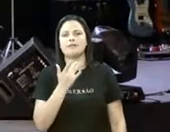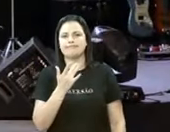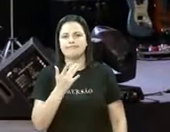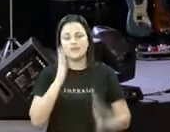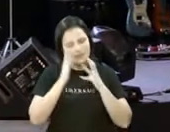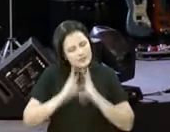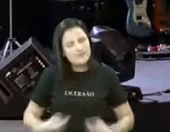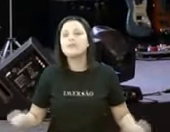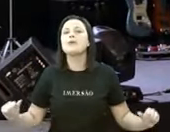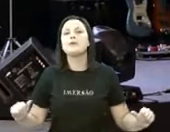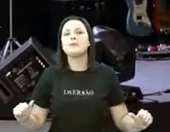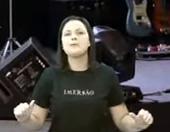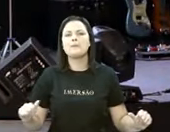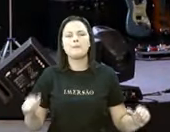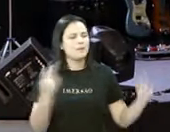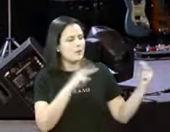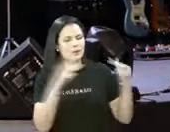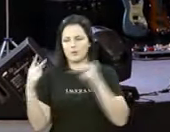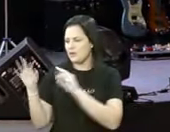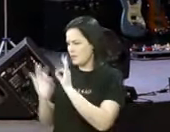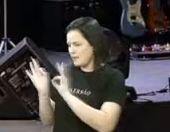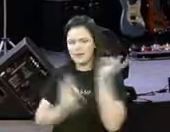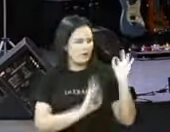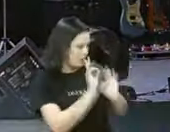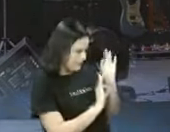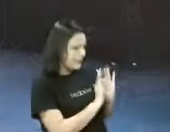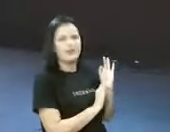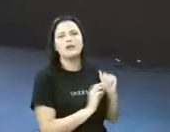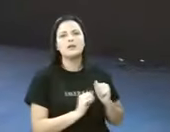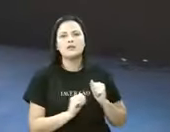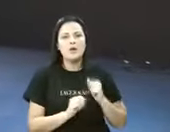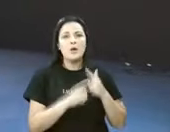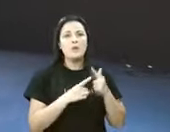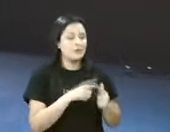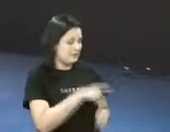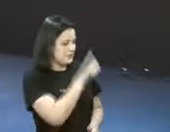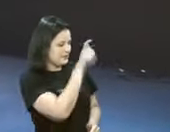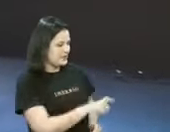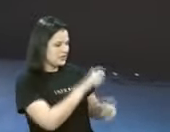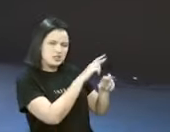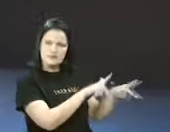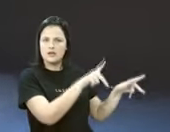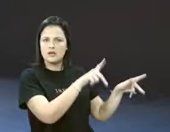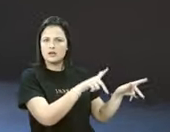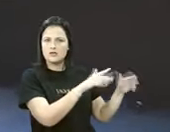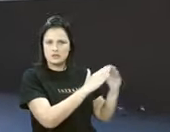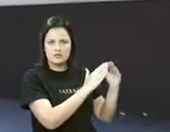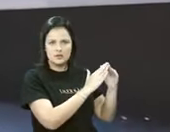Olhe para alguém e pergunta para ele: está preparado? Porque tu vai se tornar um diferencial onde você mora. Fala para ele: